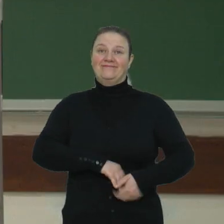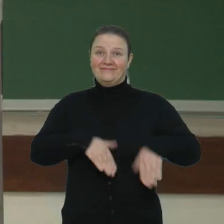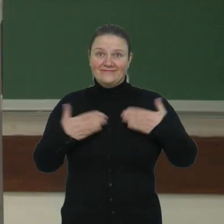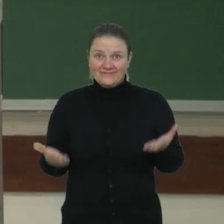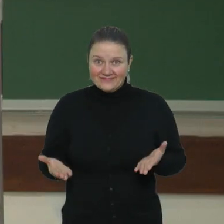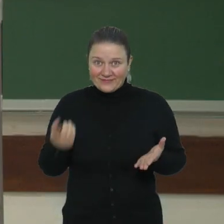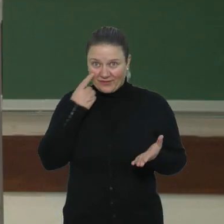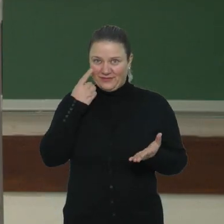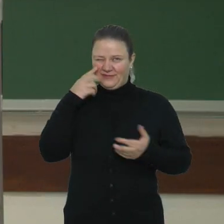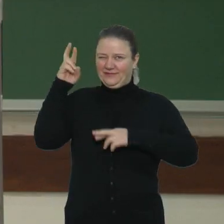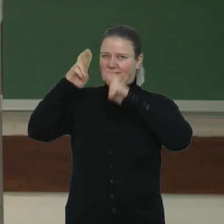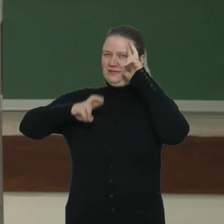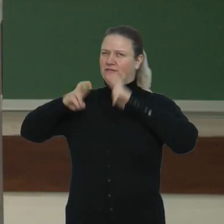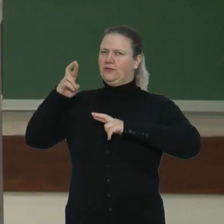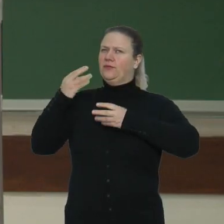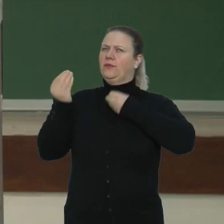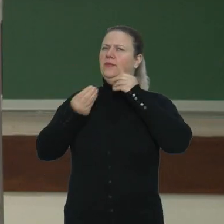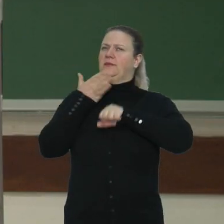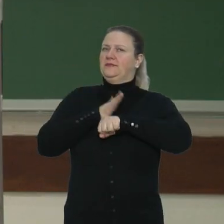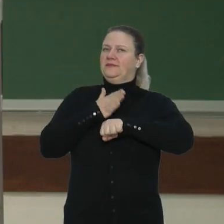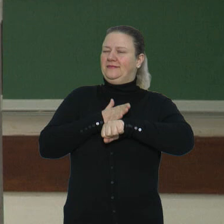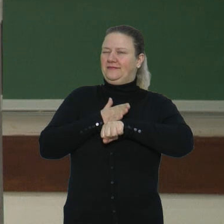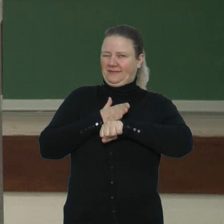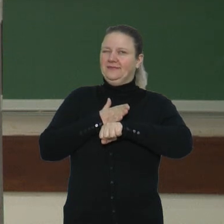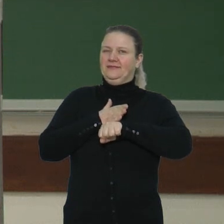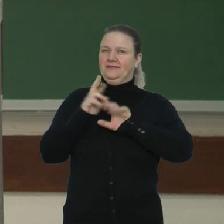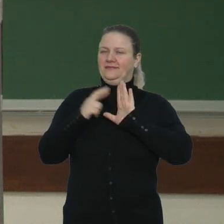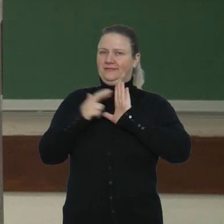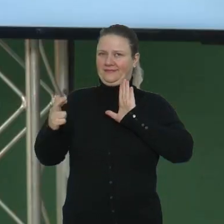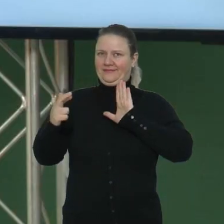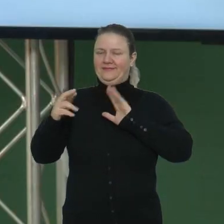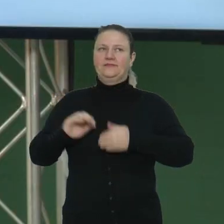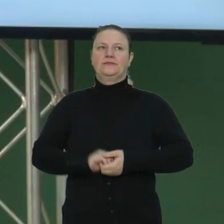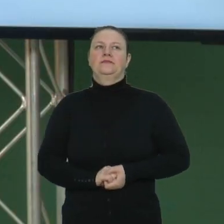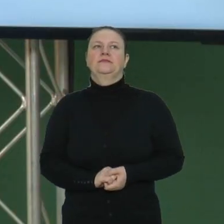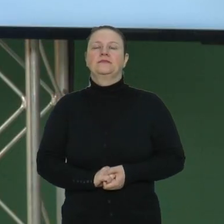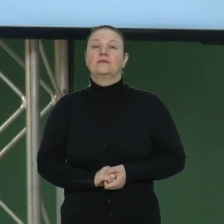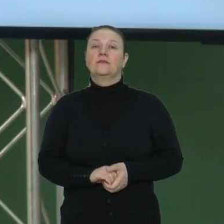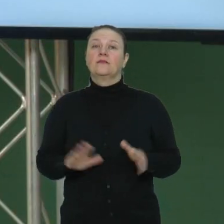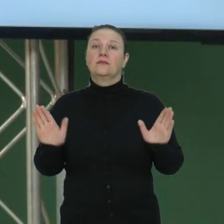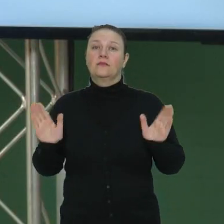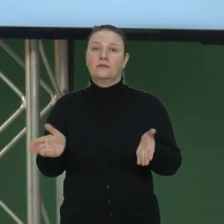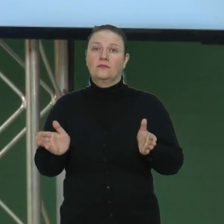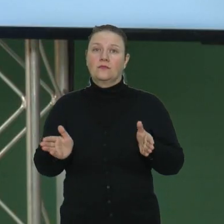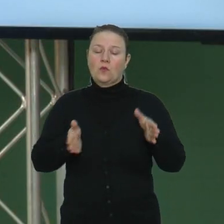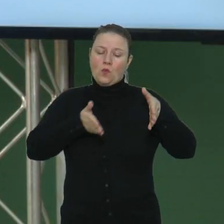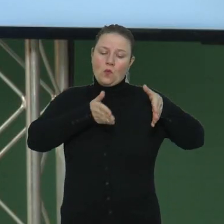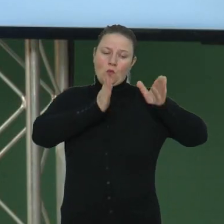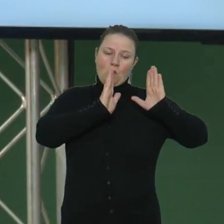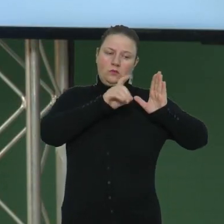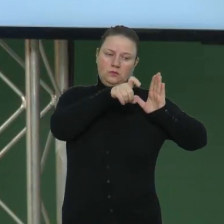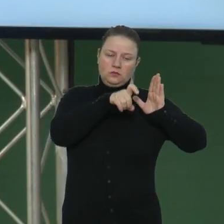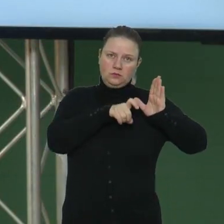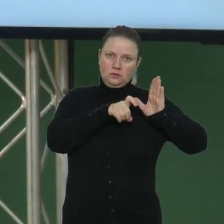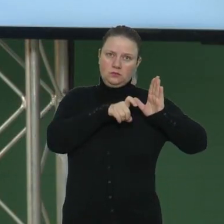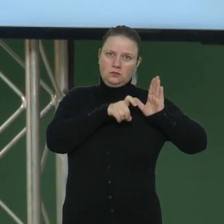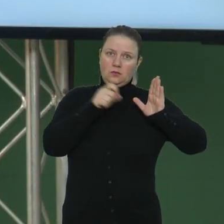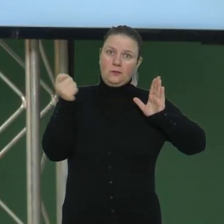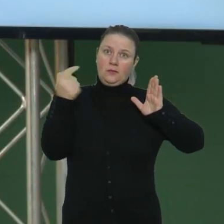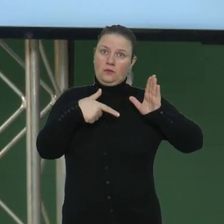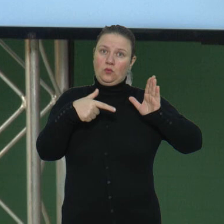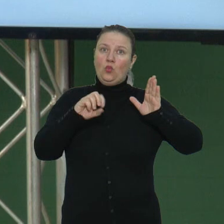Então, pessoal, vamos verificar como que ficou essa nossa inequação. Então, aqui, resolvendo a inequação, né? O módulo de x maior ou igual a